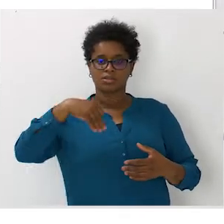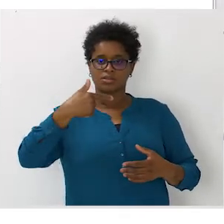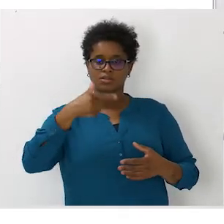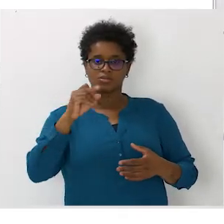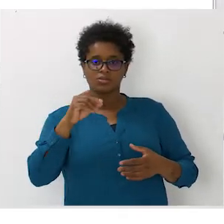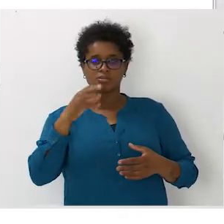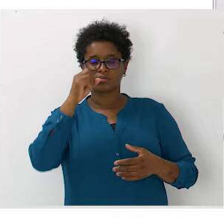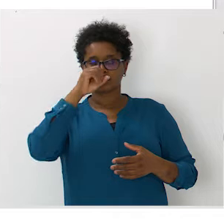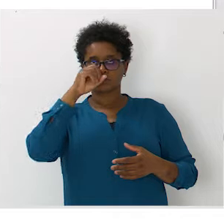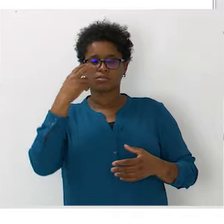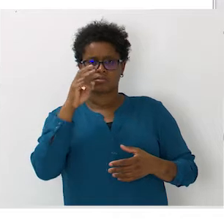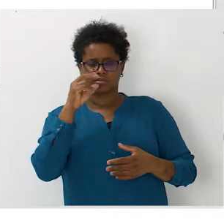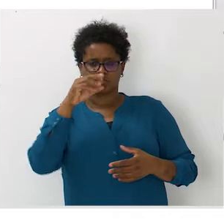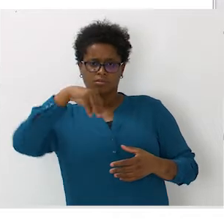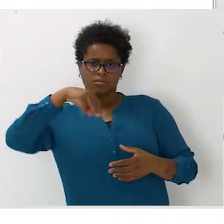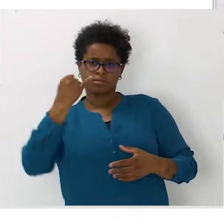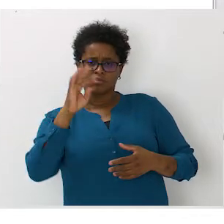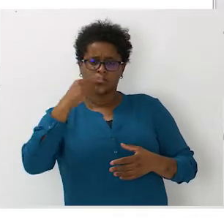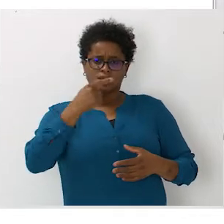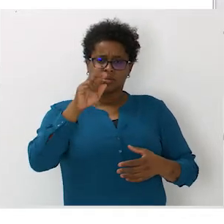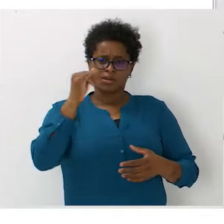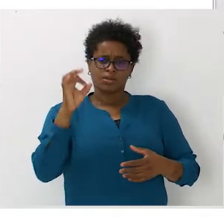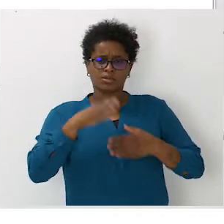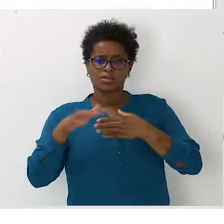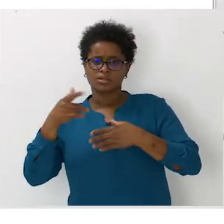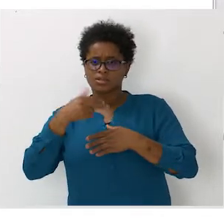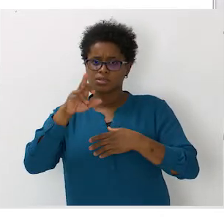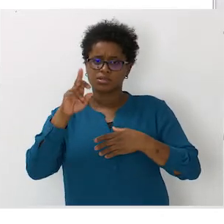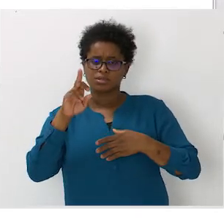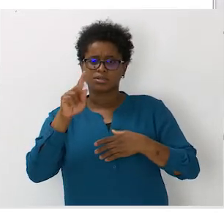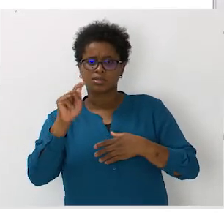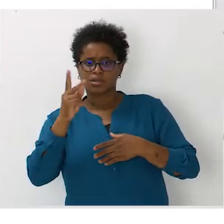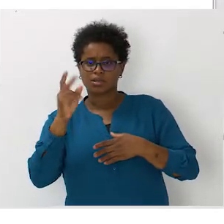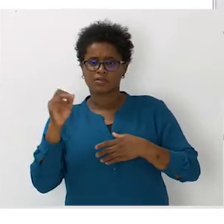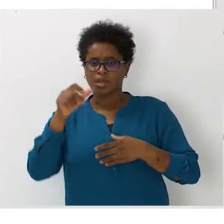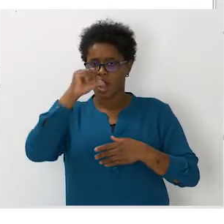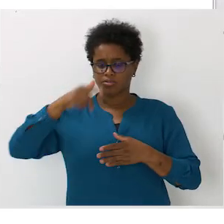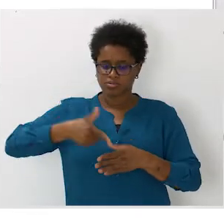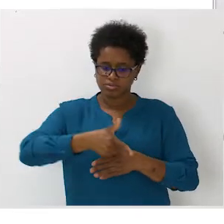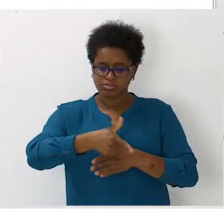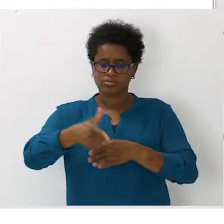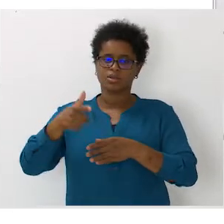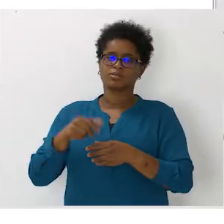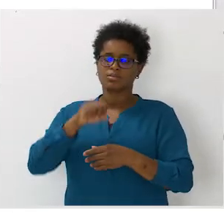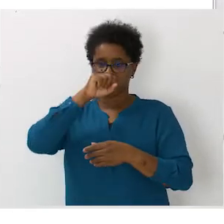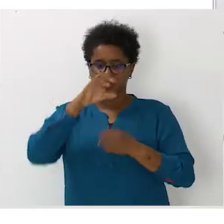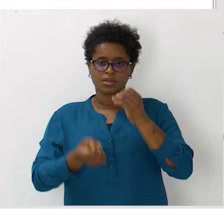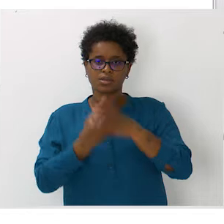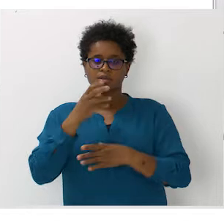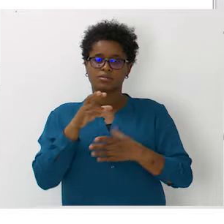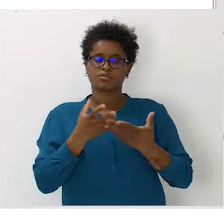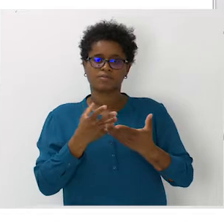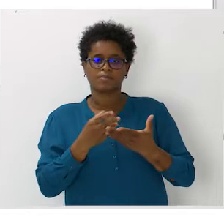Misteriosa é a tua saída das trevas, ao irrigares os campos criados por